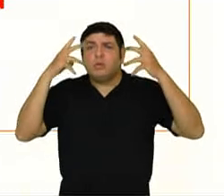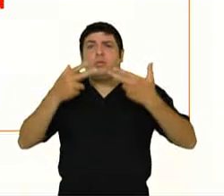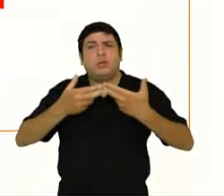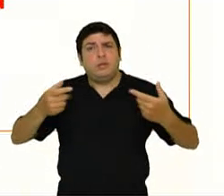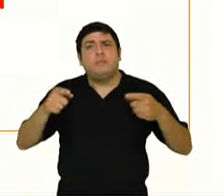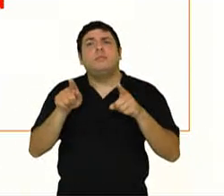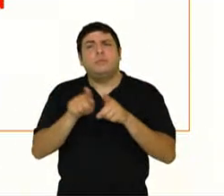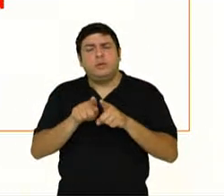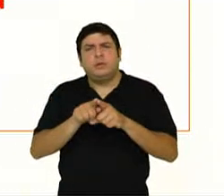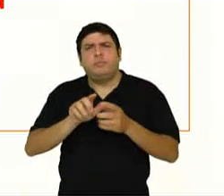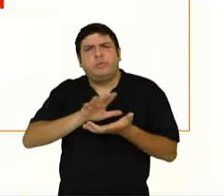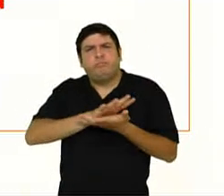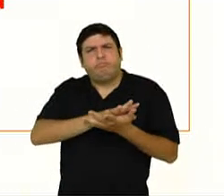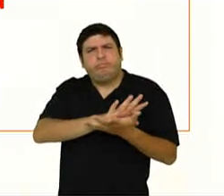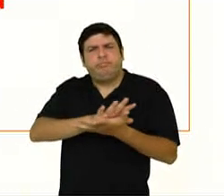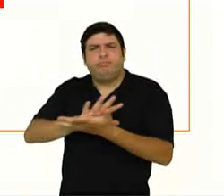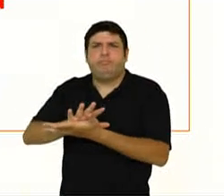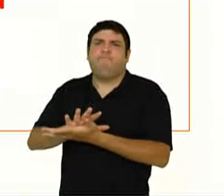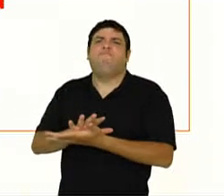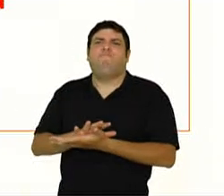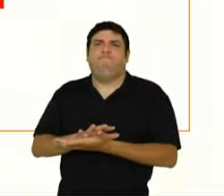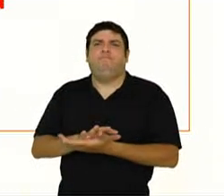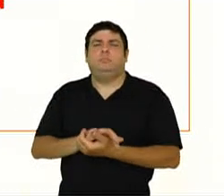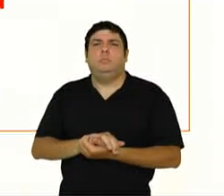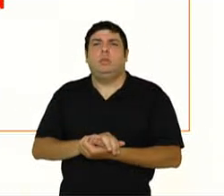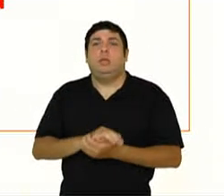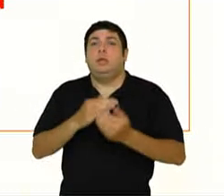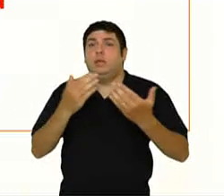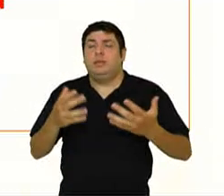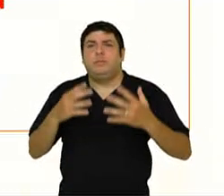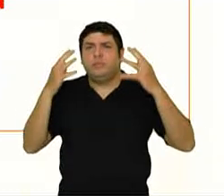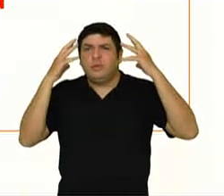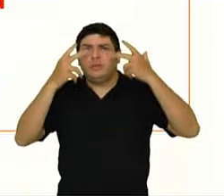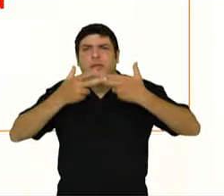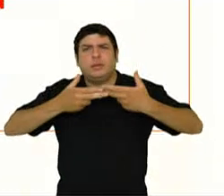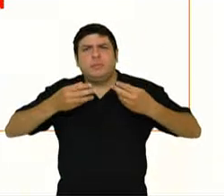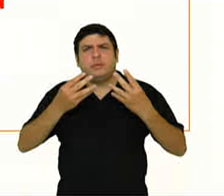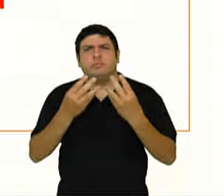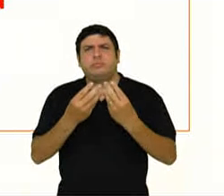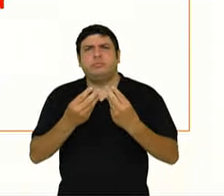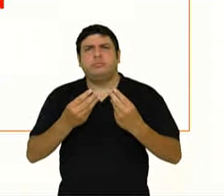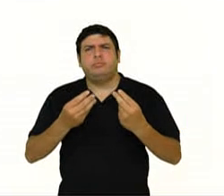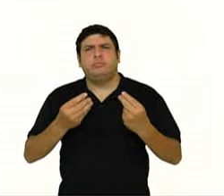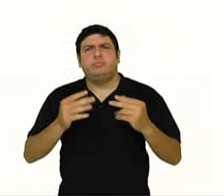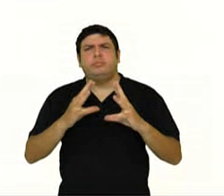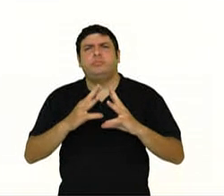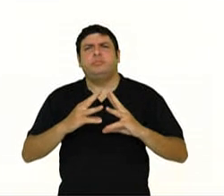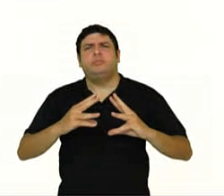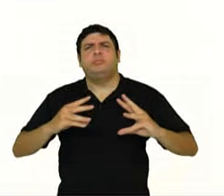morrem com ela, né? Então, aquela ideia de que eles estão se desintegrando ali, né? Estão sumindo.